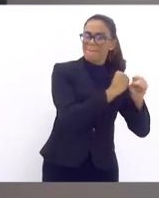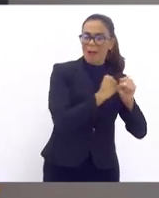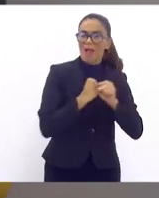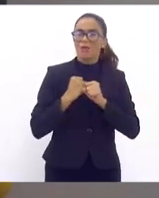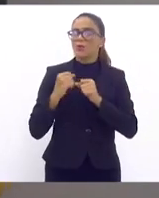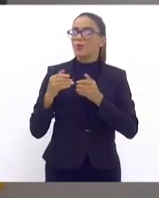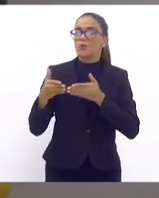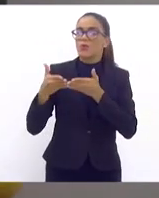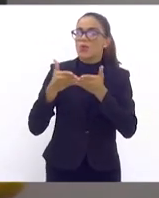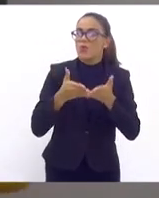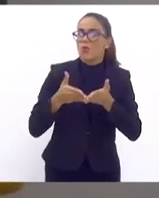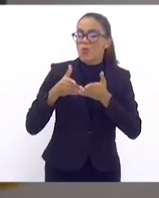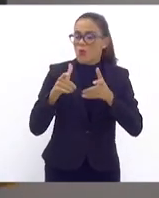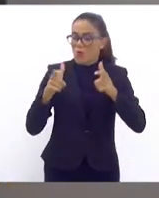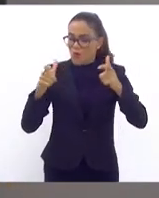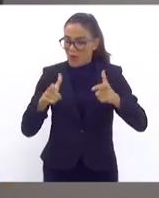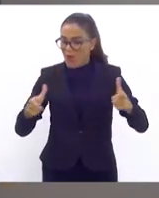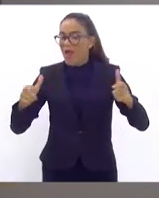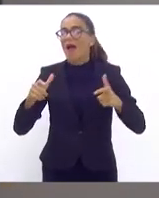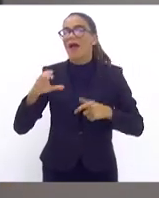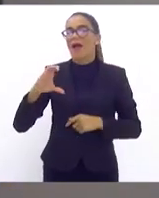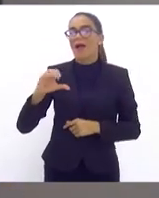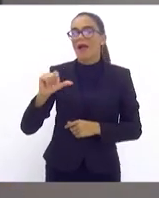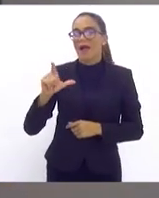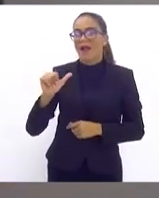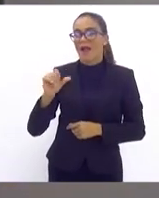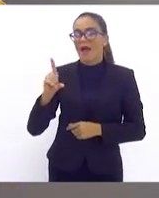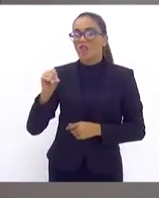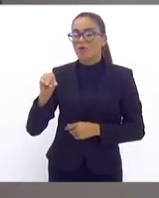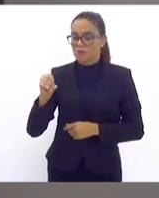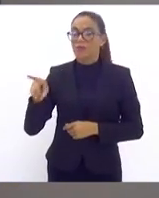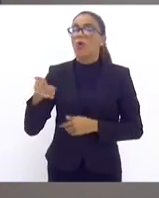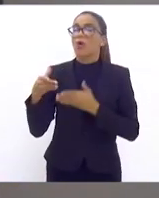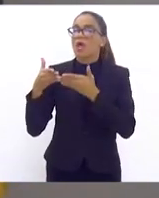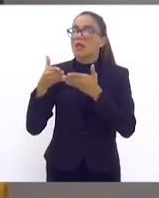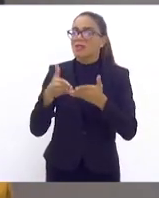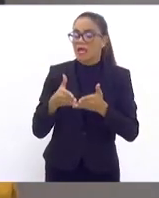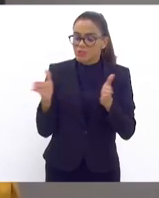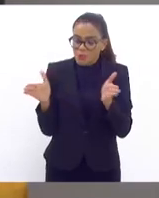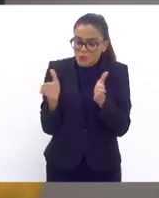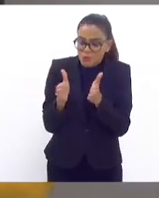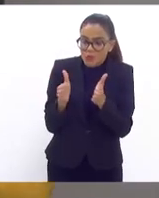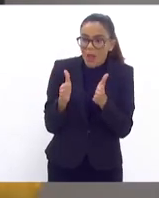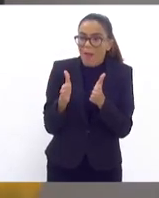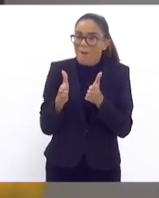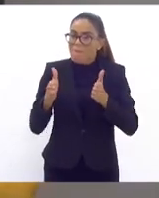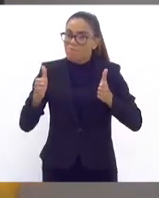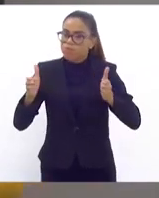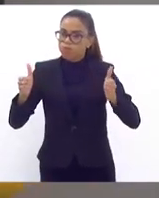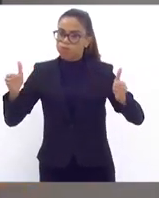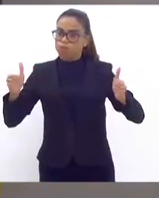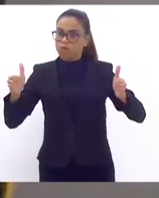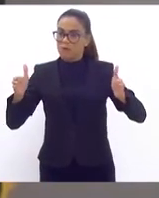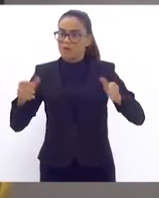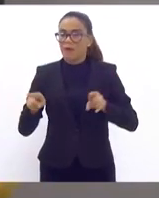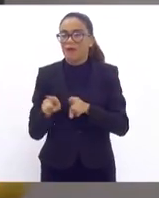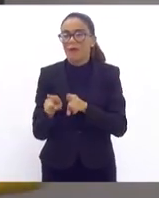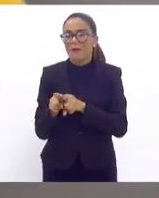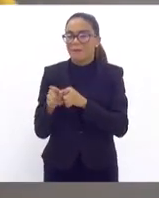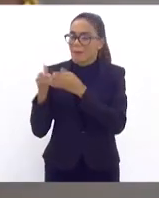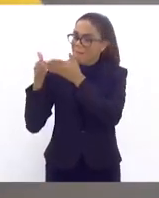calado significa entrar navios de médio, de grande porte, o que possibilita a indústria